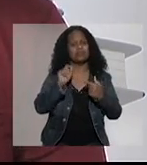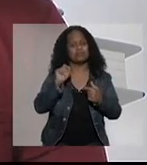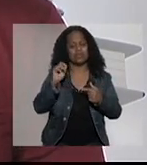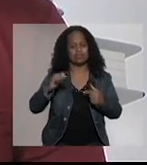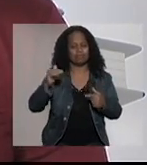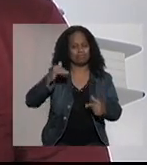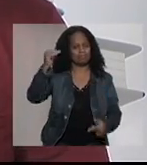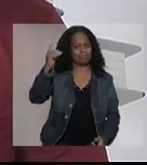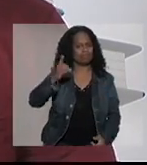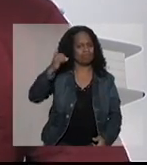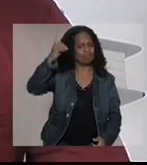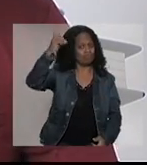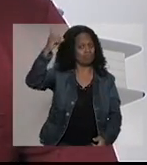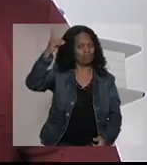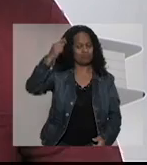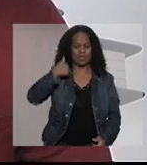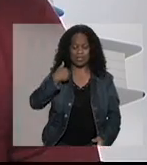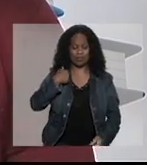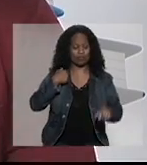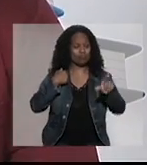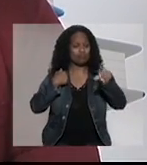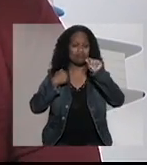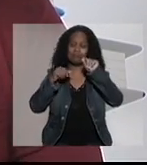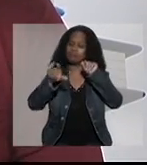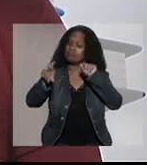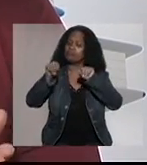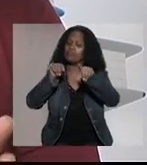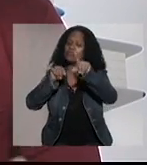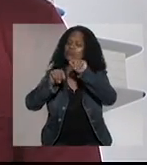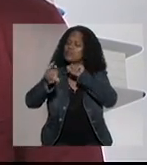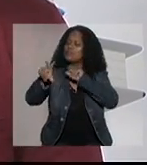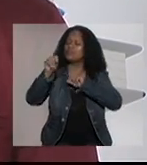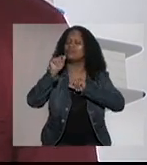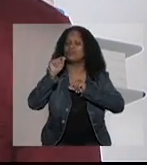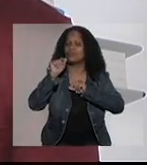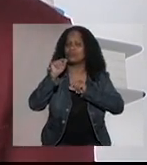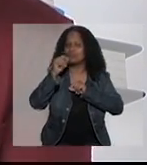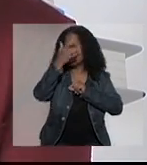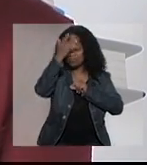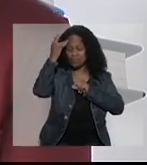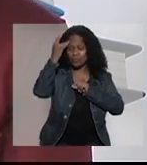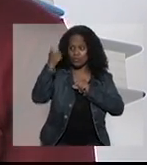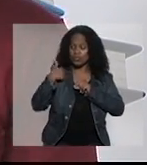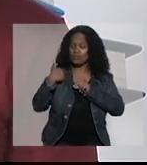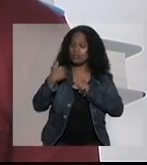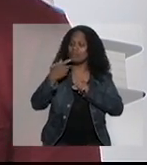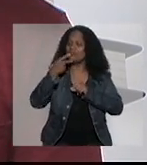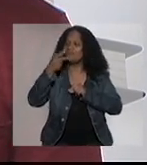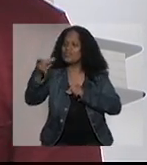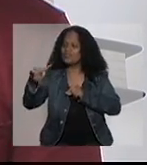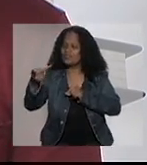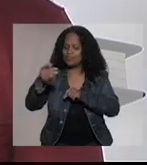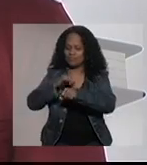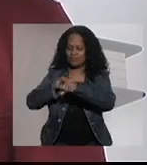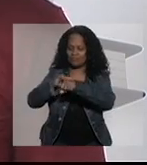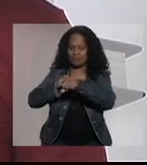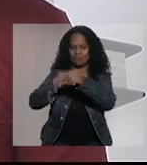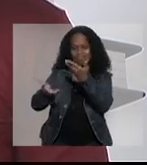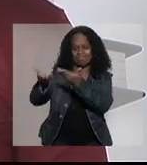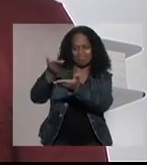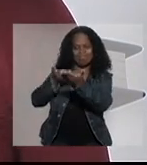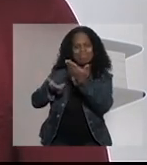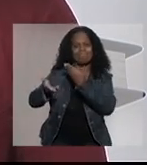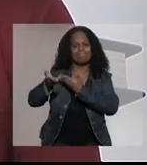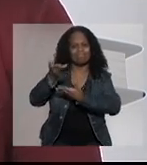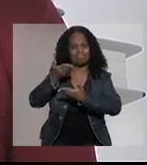a maturidade nos traz é que eu escolho as pessoas para as quais eu vou me posicionar. Sim, isso é